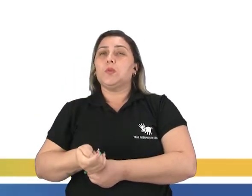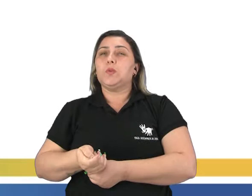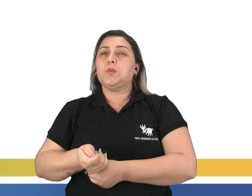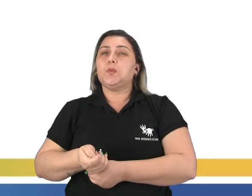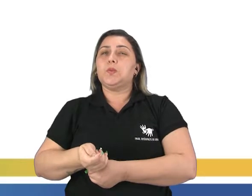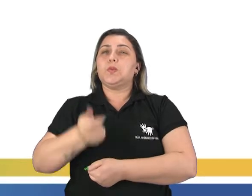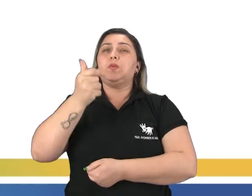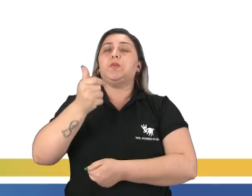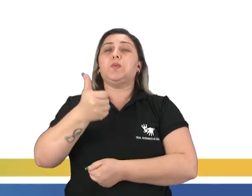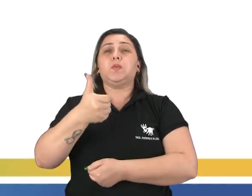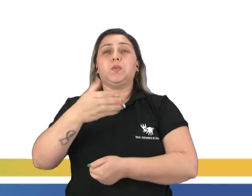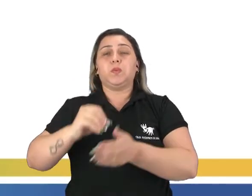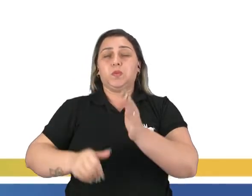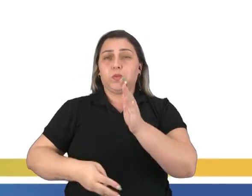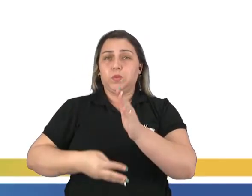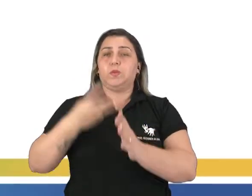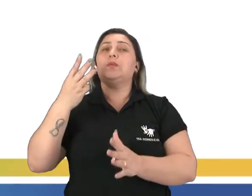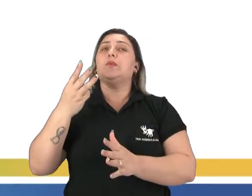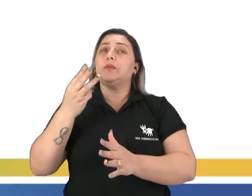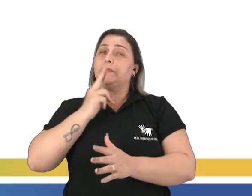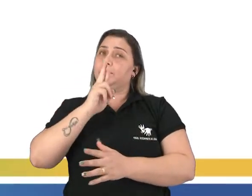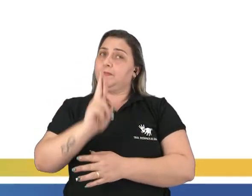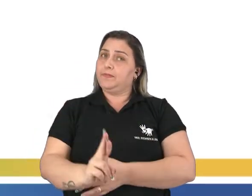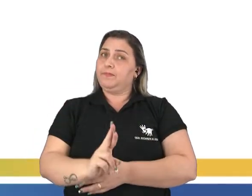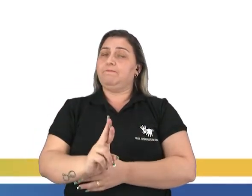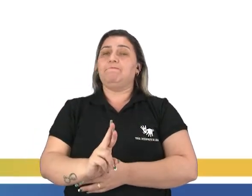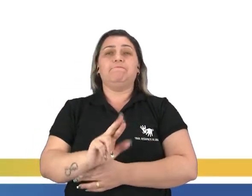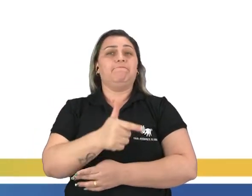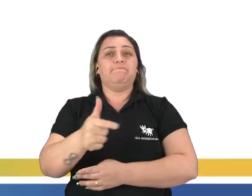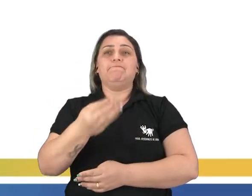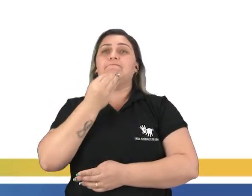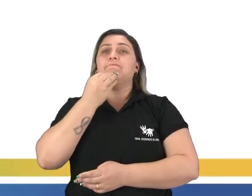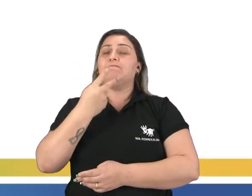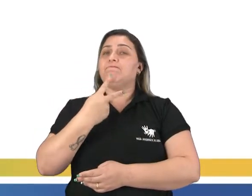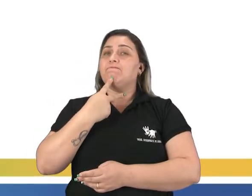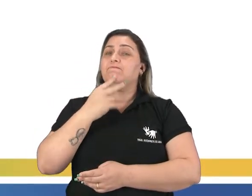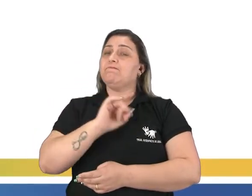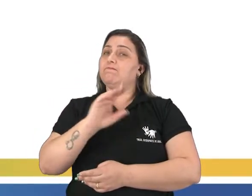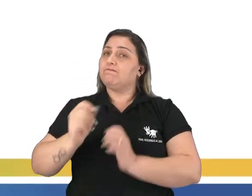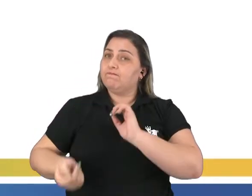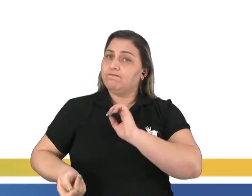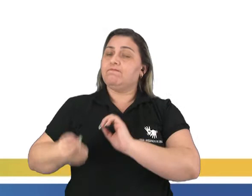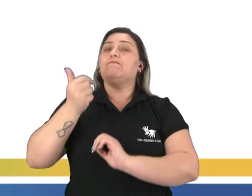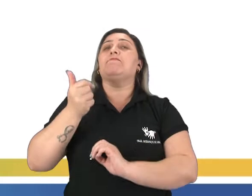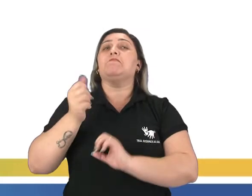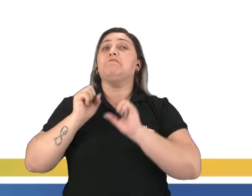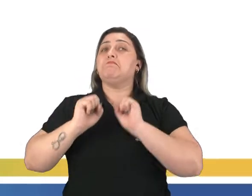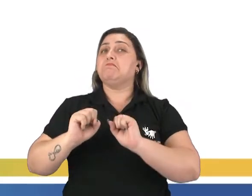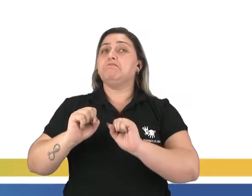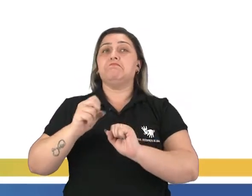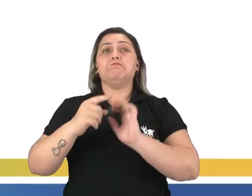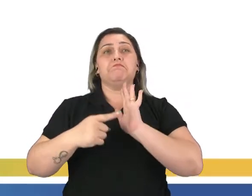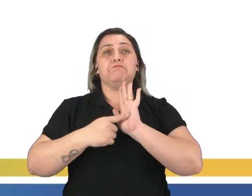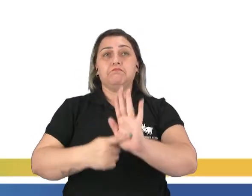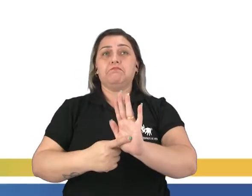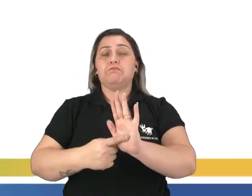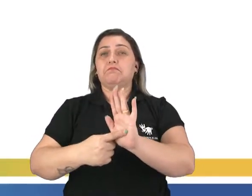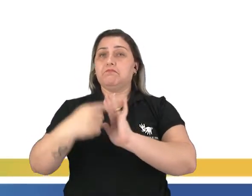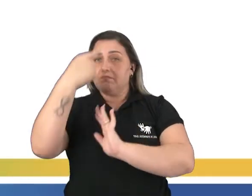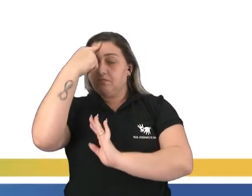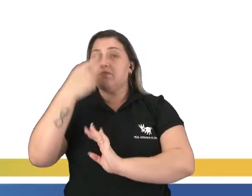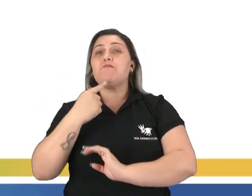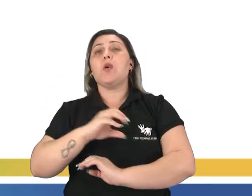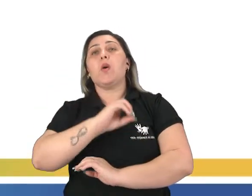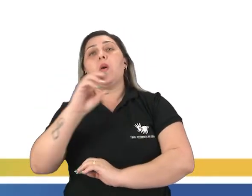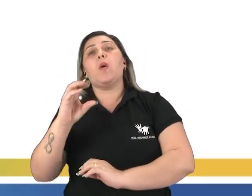em seguida, os resultados são improváveis, visto que cada lançamento pode não aparecer as faces cara